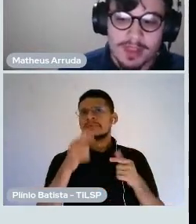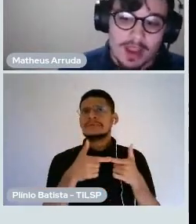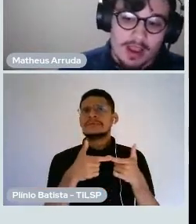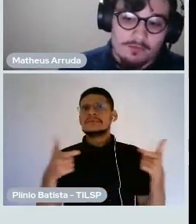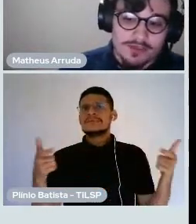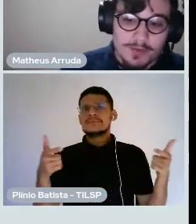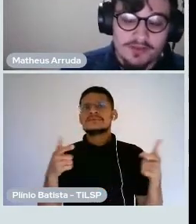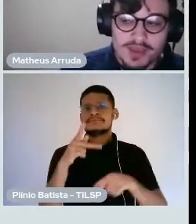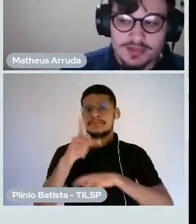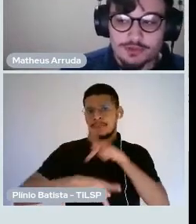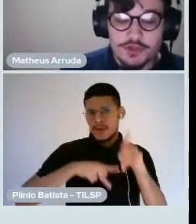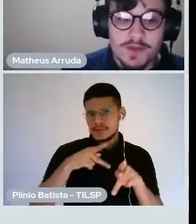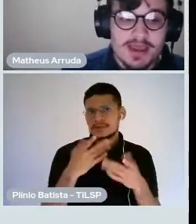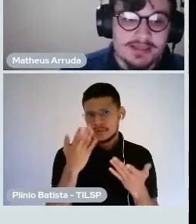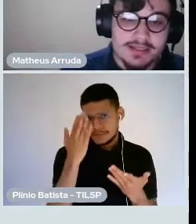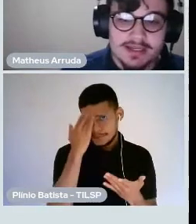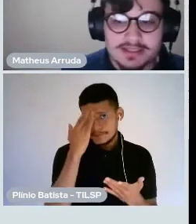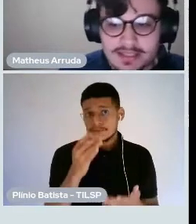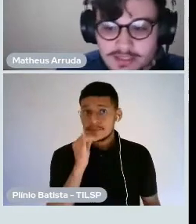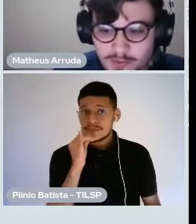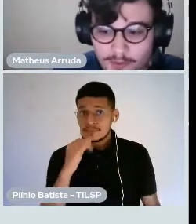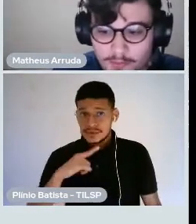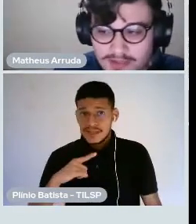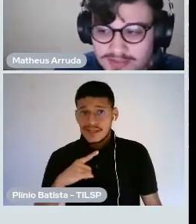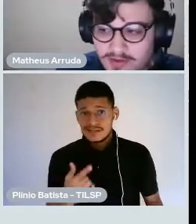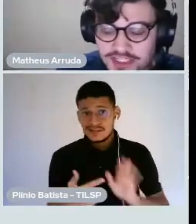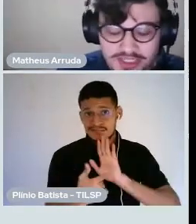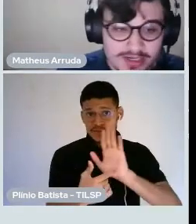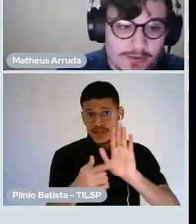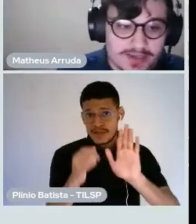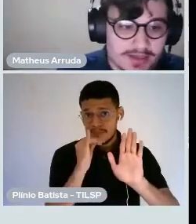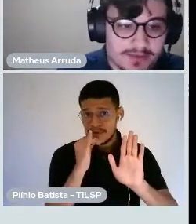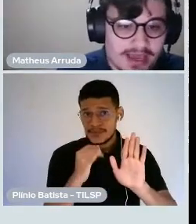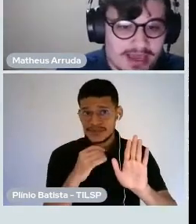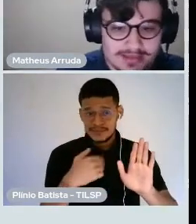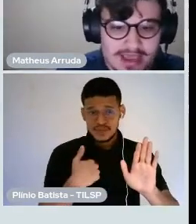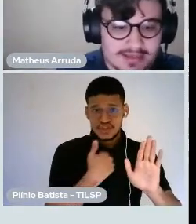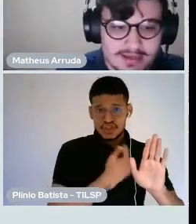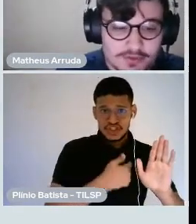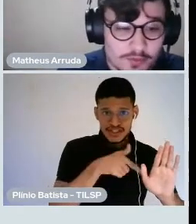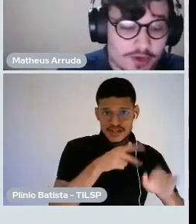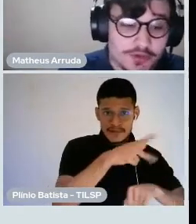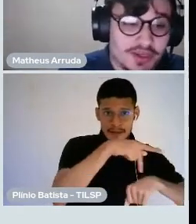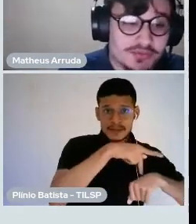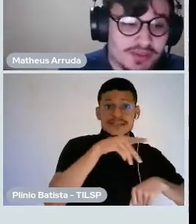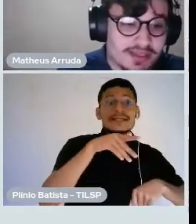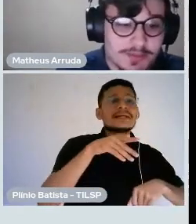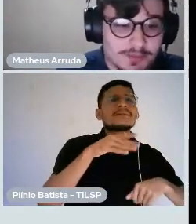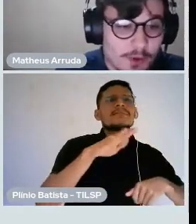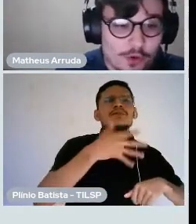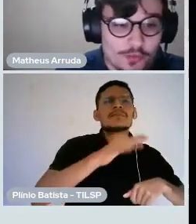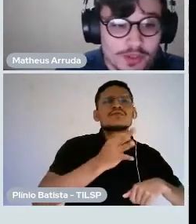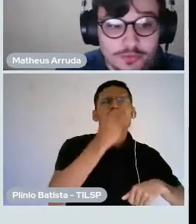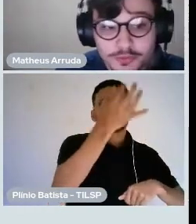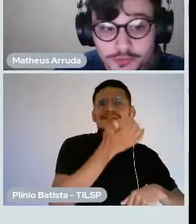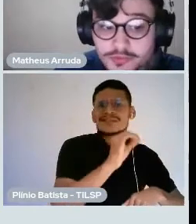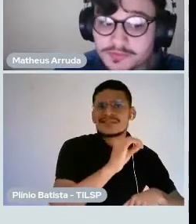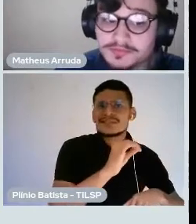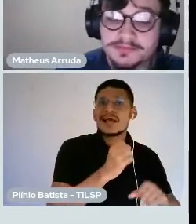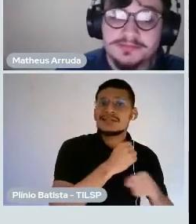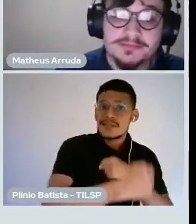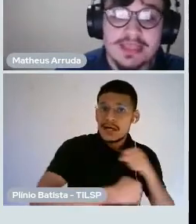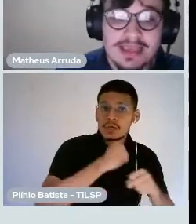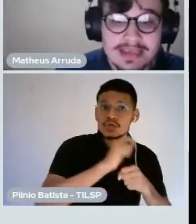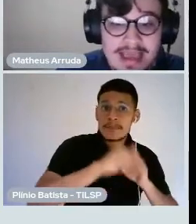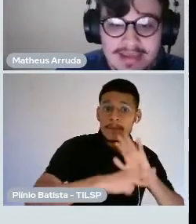população. Você pode ver que os dois países que a gente tem de superpopulação, a China, por exemplo, daqui a 10 anos ou menos do que isso, vai ser a principal economia do